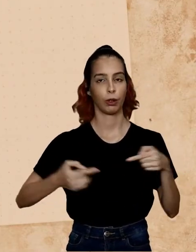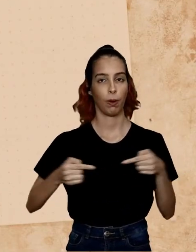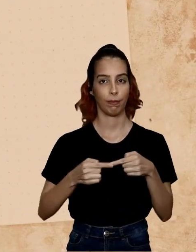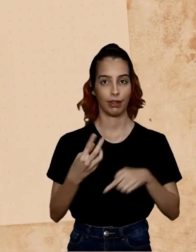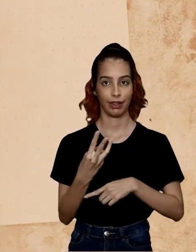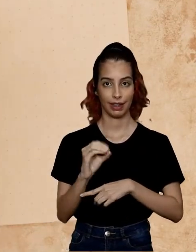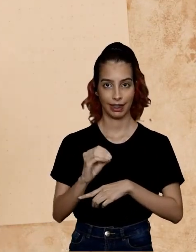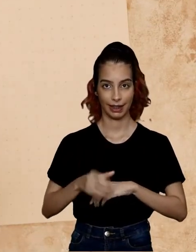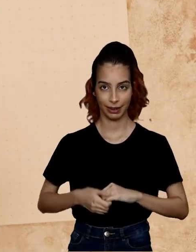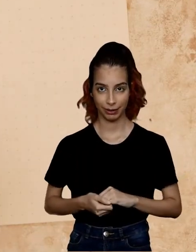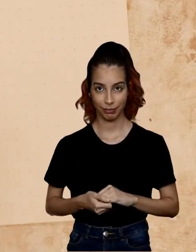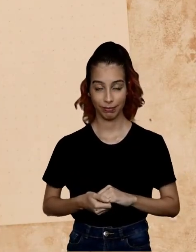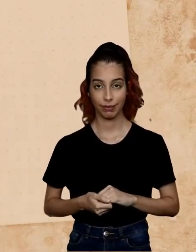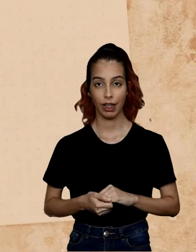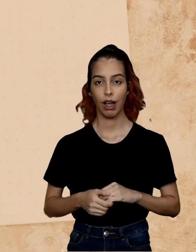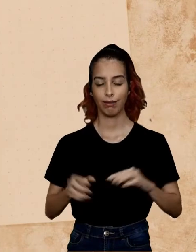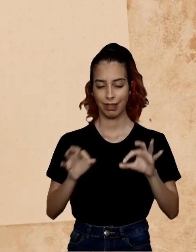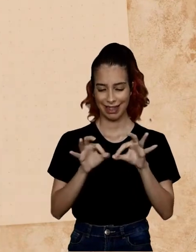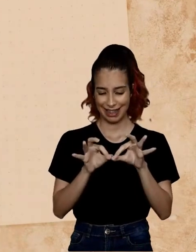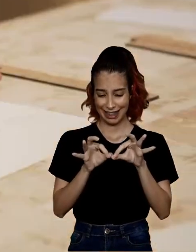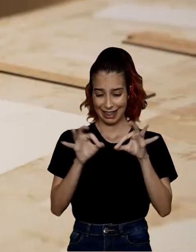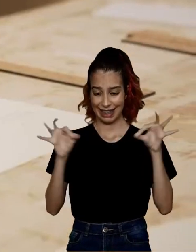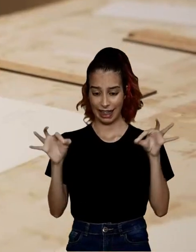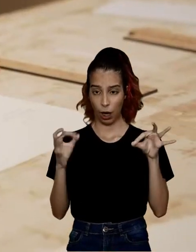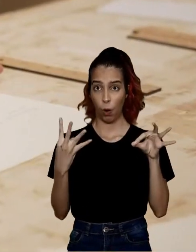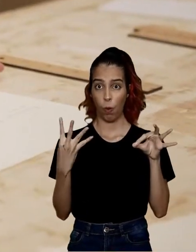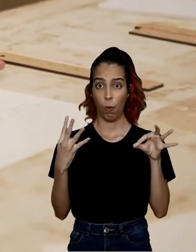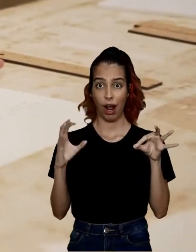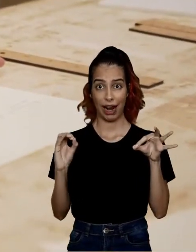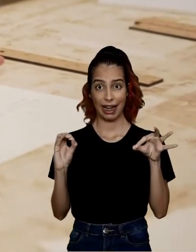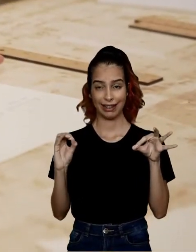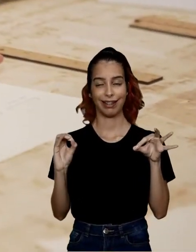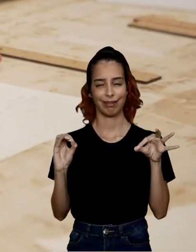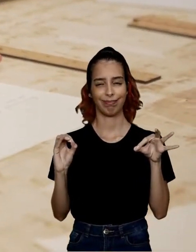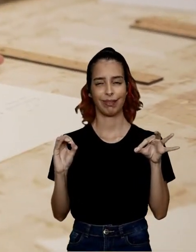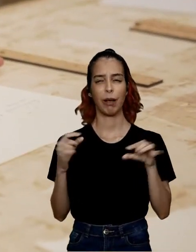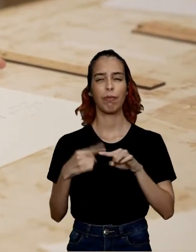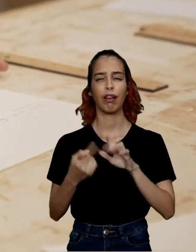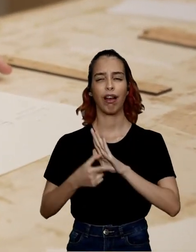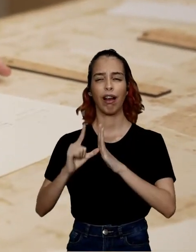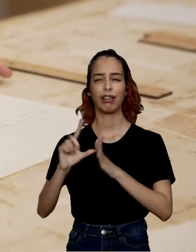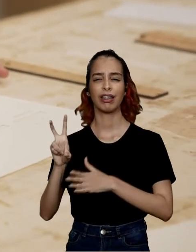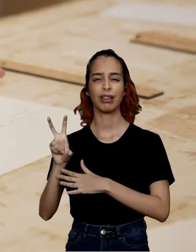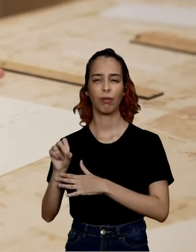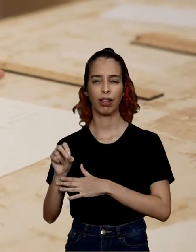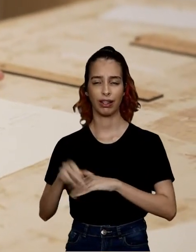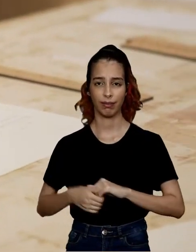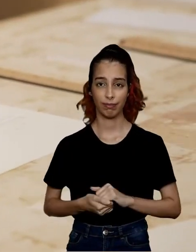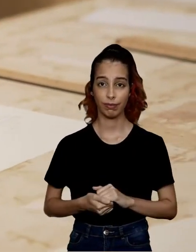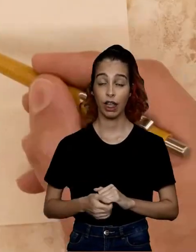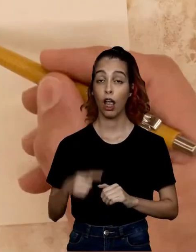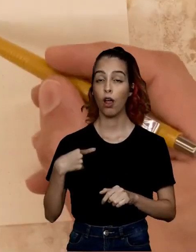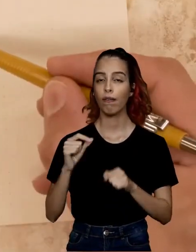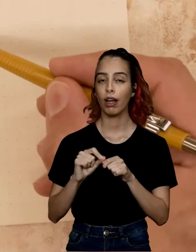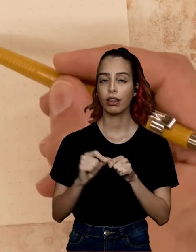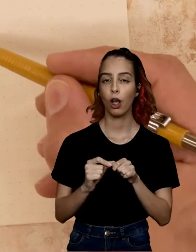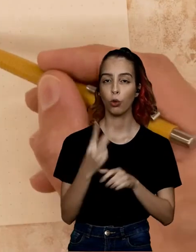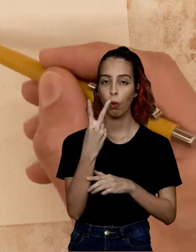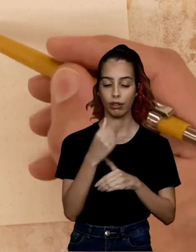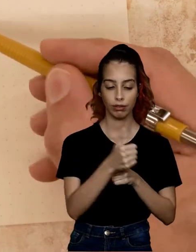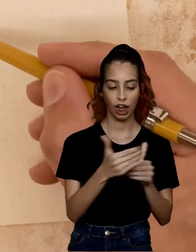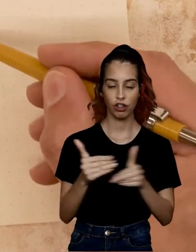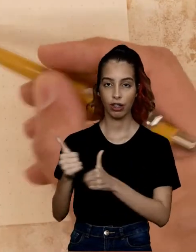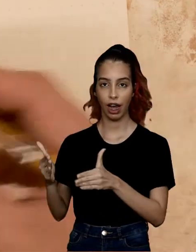50 para 40, achei que ela ficou muito grande. Eu ia fazer duas caixinhas com a mesma altura, eu vou mudar, eu vou fazer uma